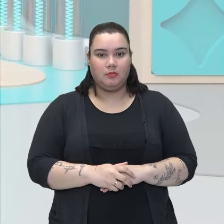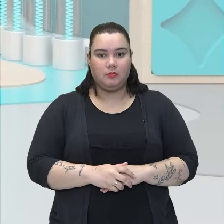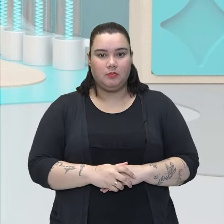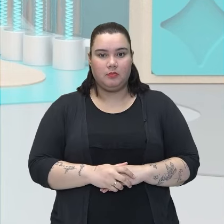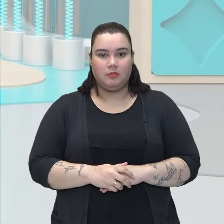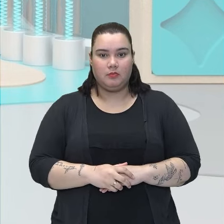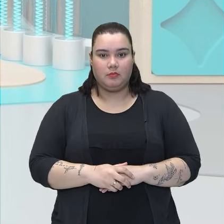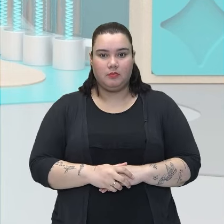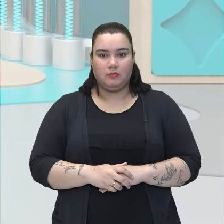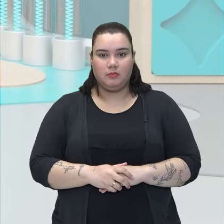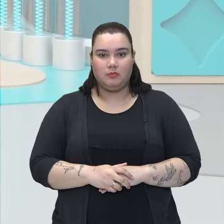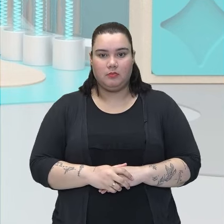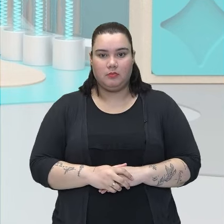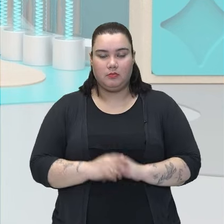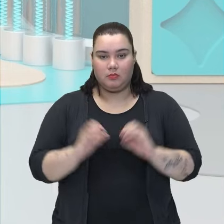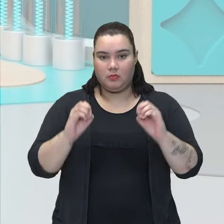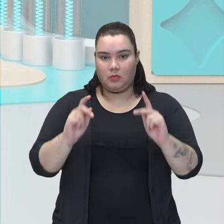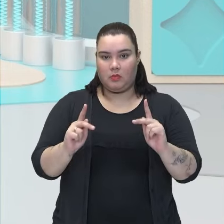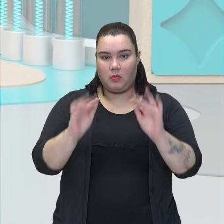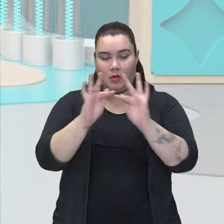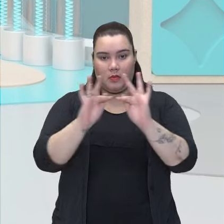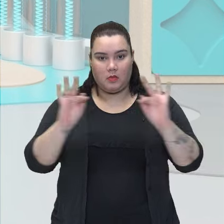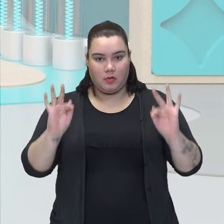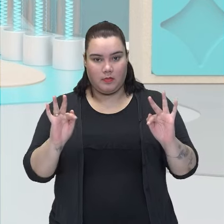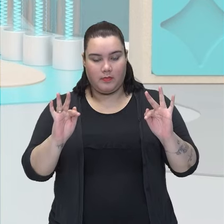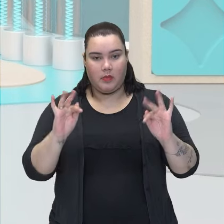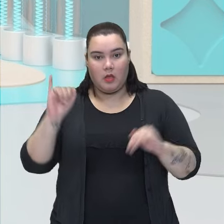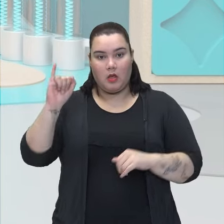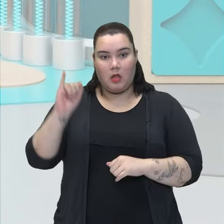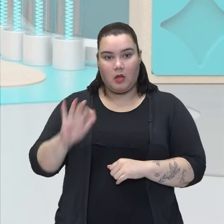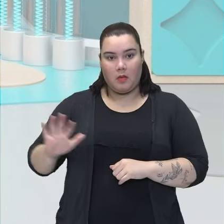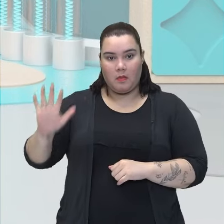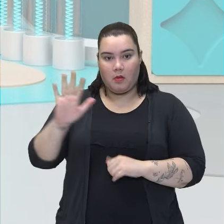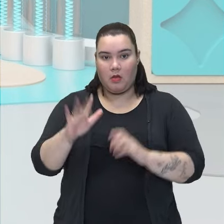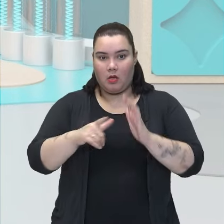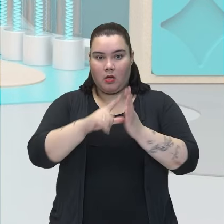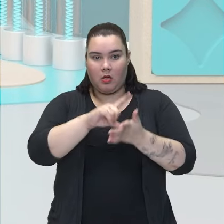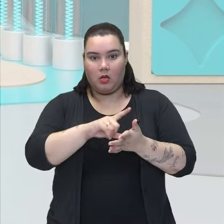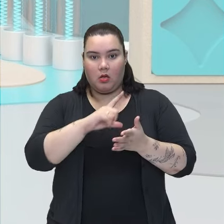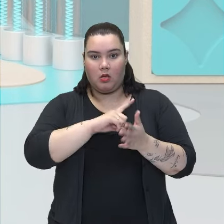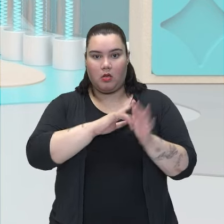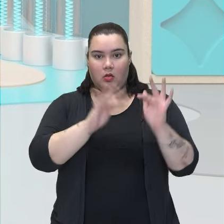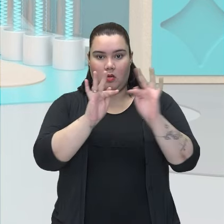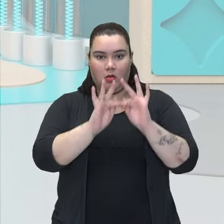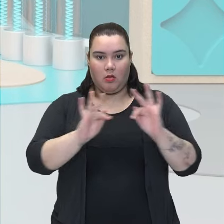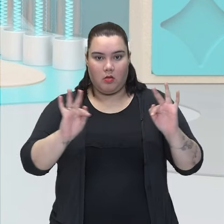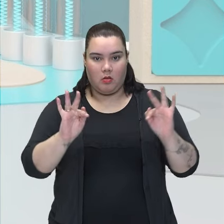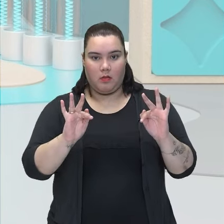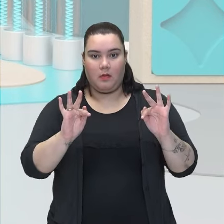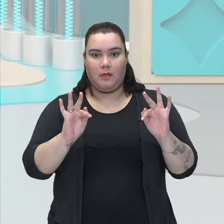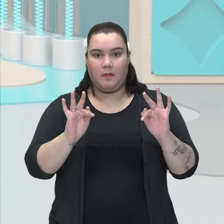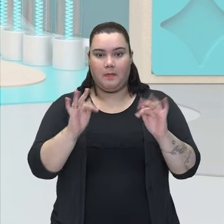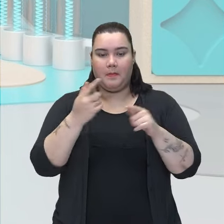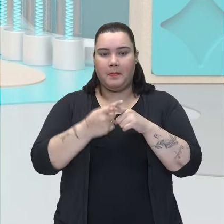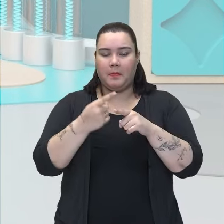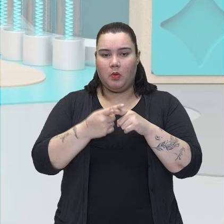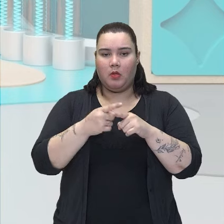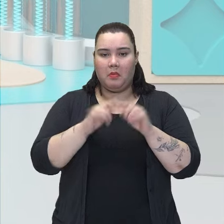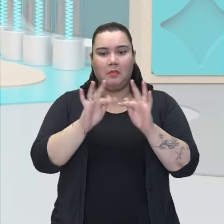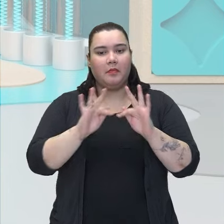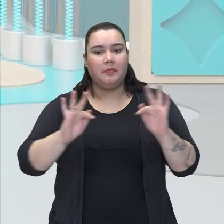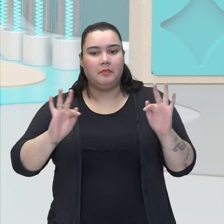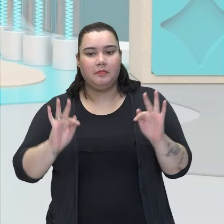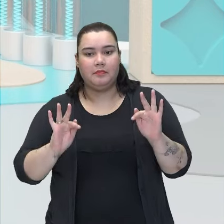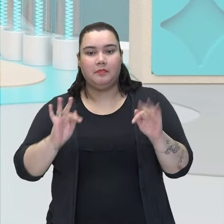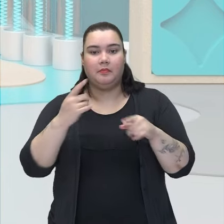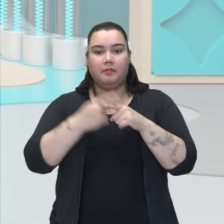do the shopping, certo? Então, lá naquela imagem onde ela estava escrito I'm going to do the shopping. Por quê? Porque ela